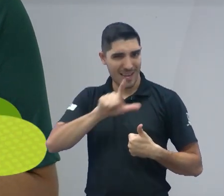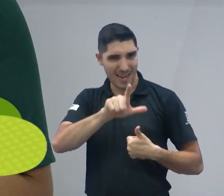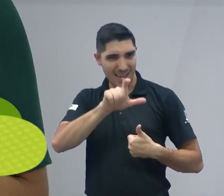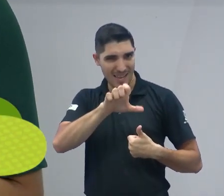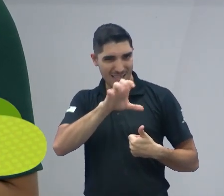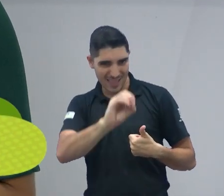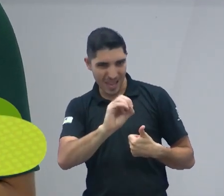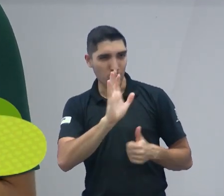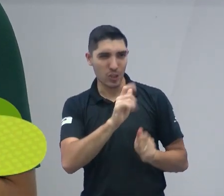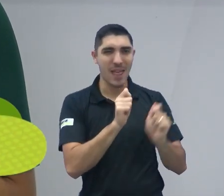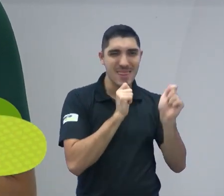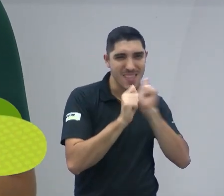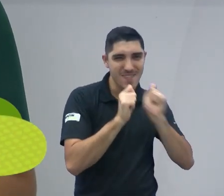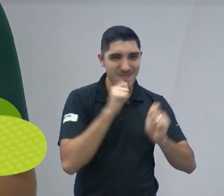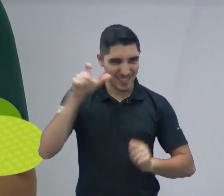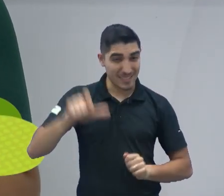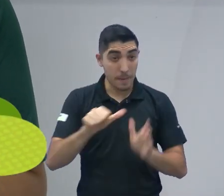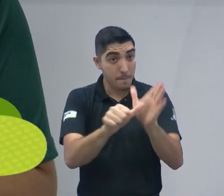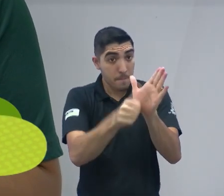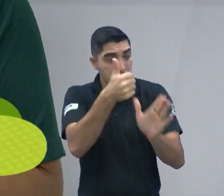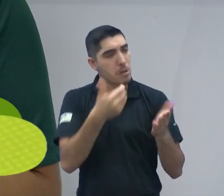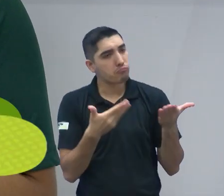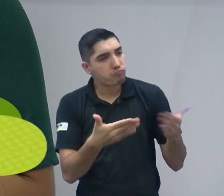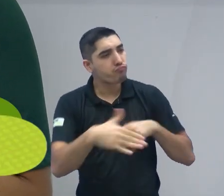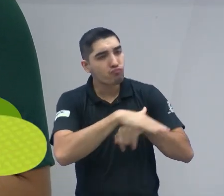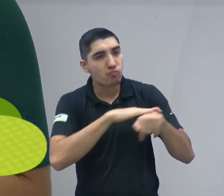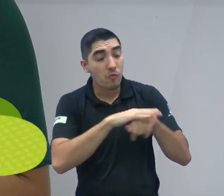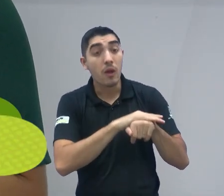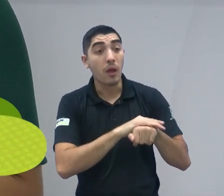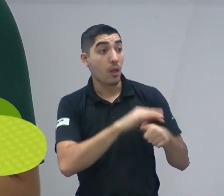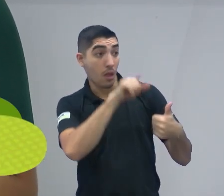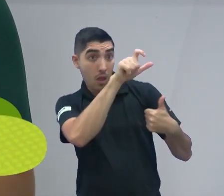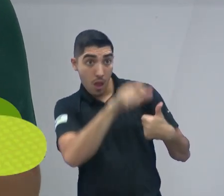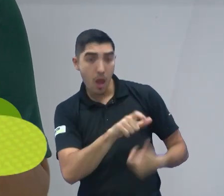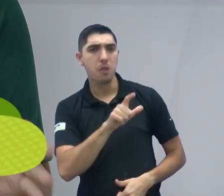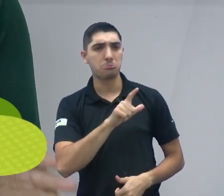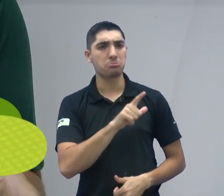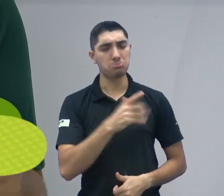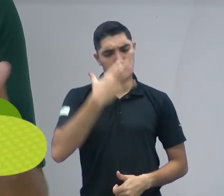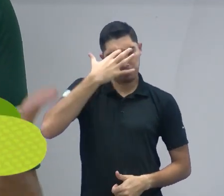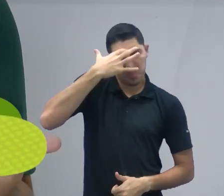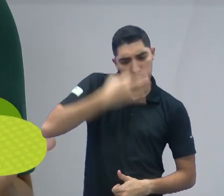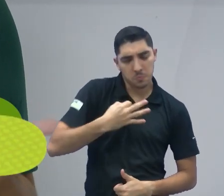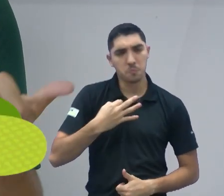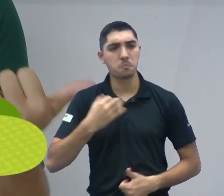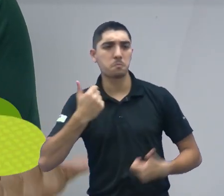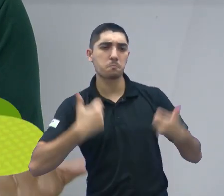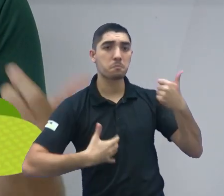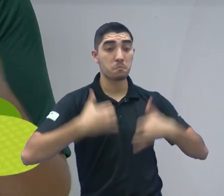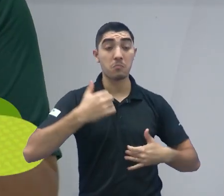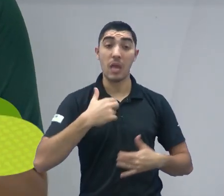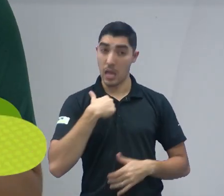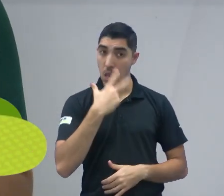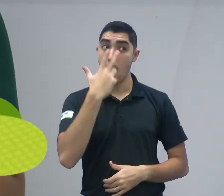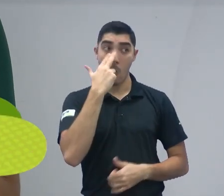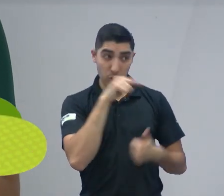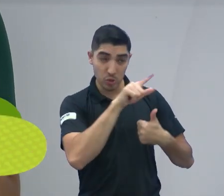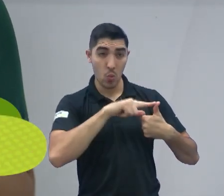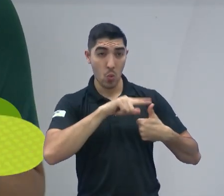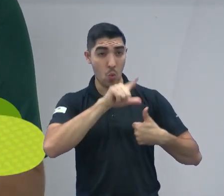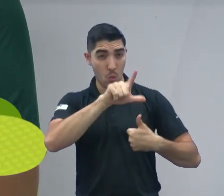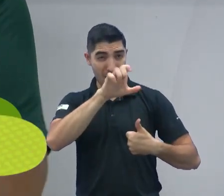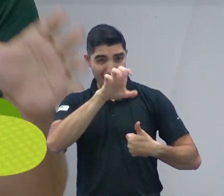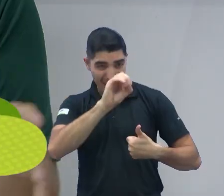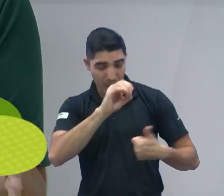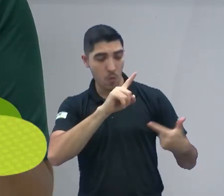de conversar pela primeira vez, é um zagueiro também que mostra uma seriedade, né? Eu aposto na titularidade dele e do João Ramos,